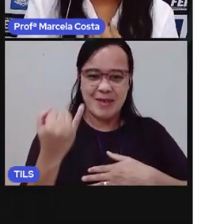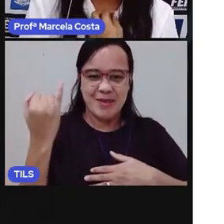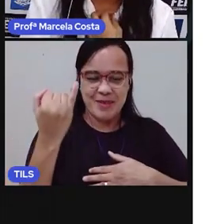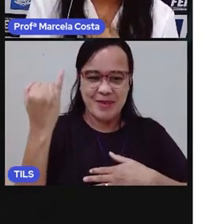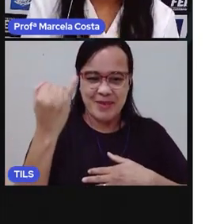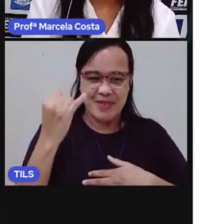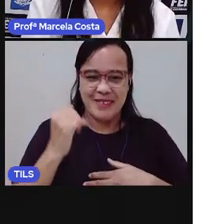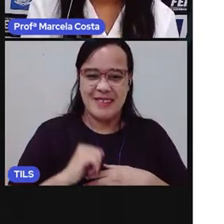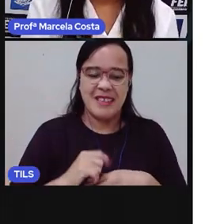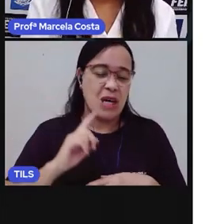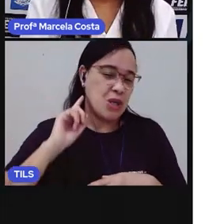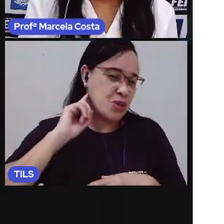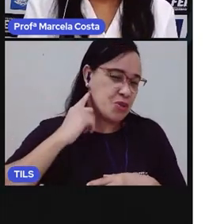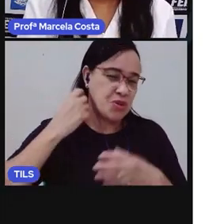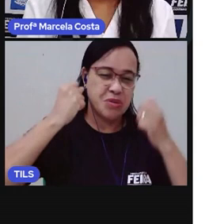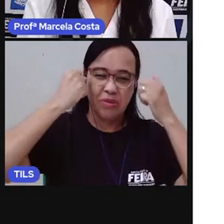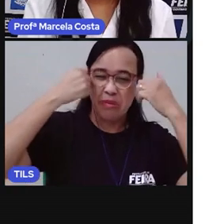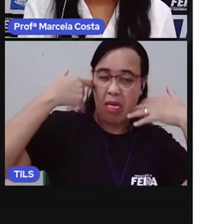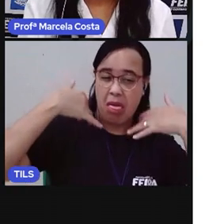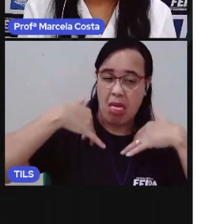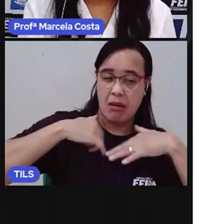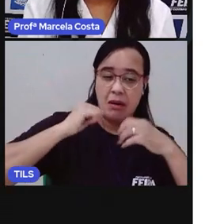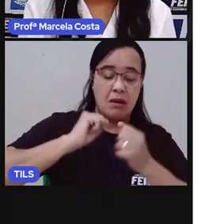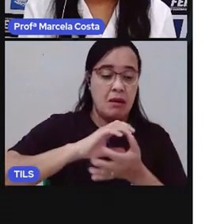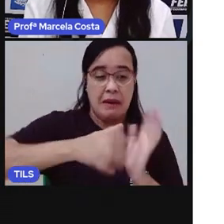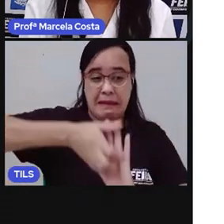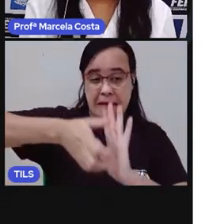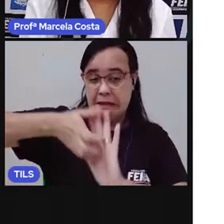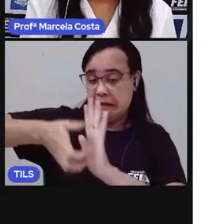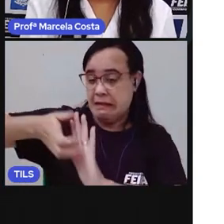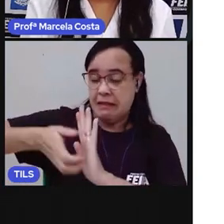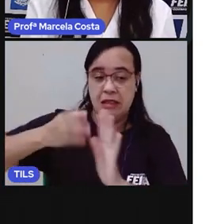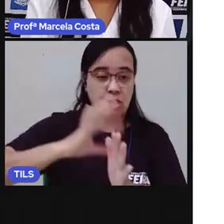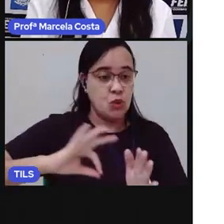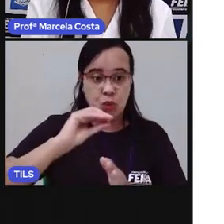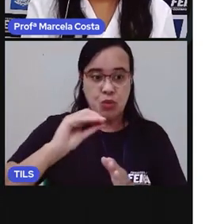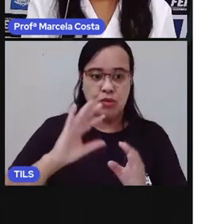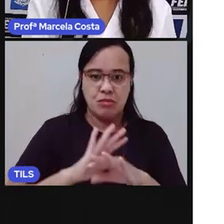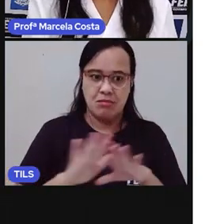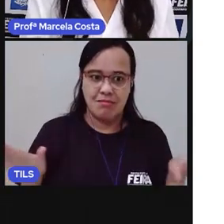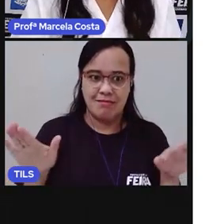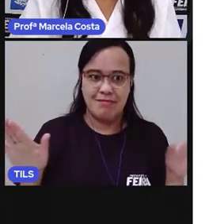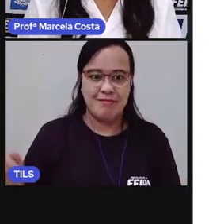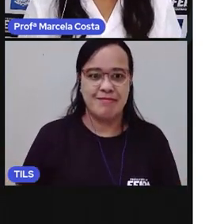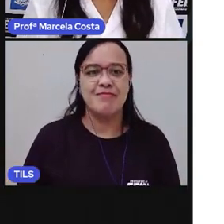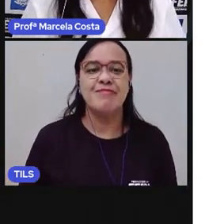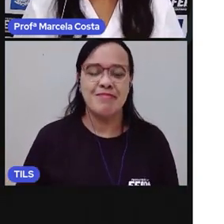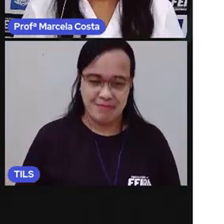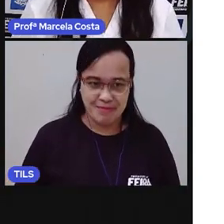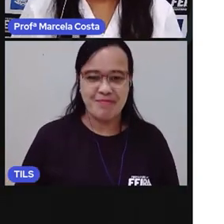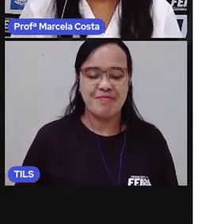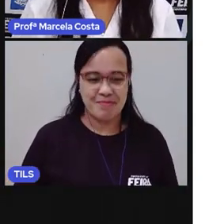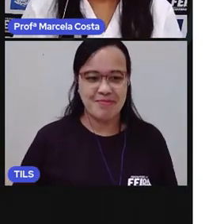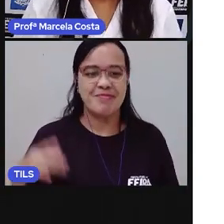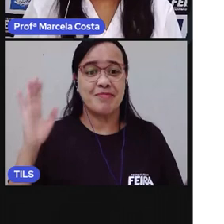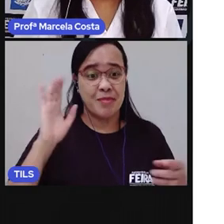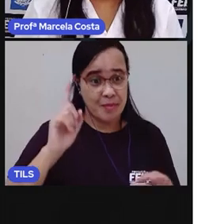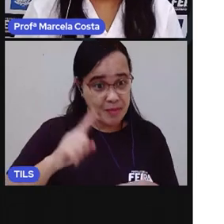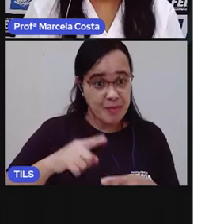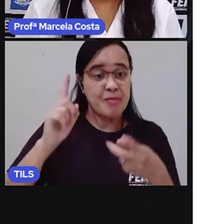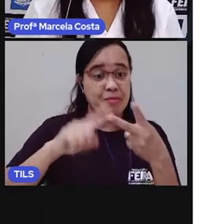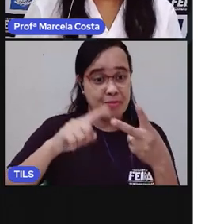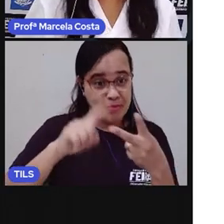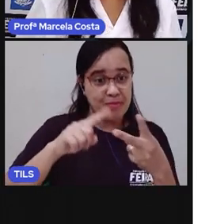toda a sujeira todo suor do corpo o outro cuidado